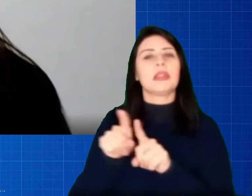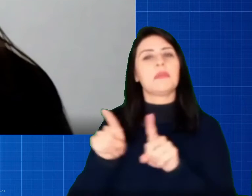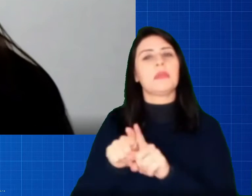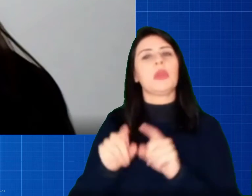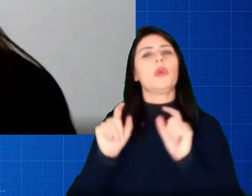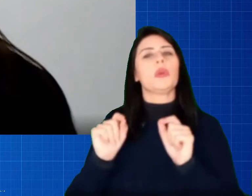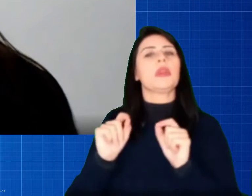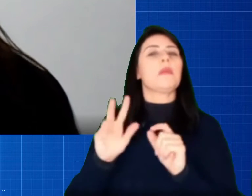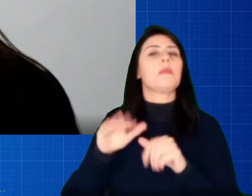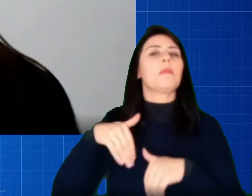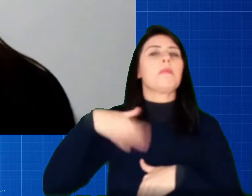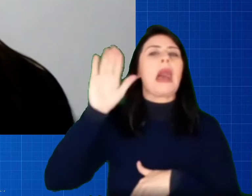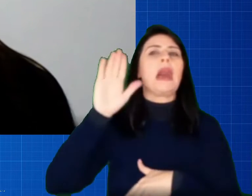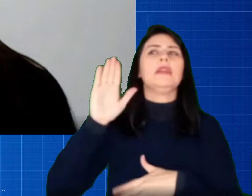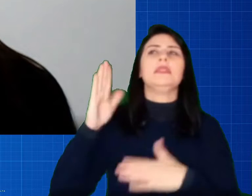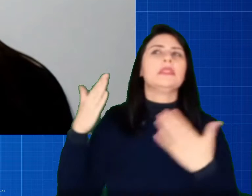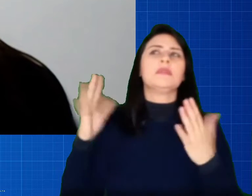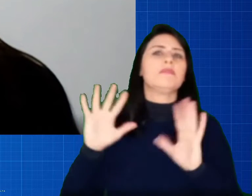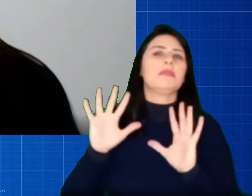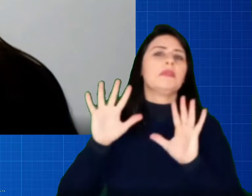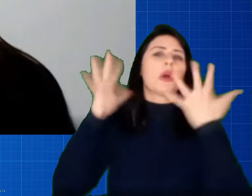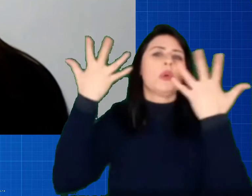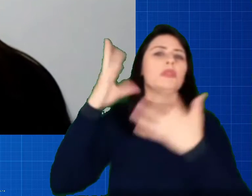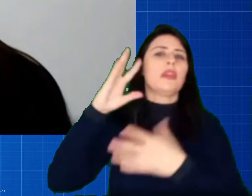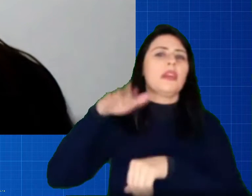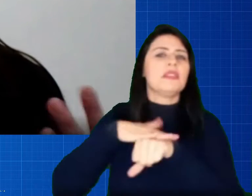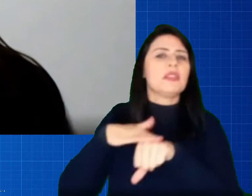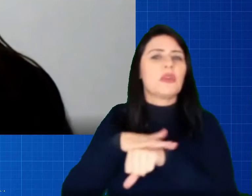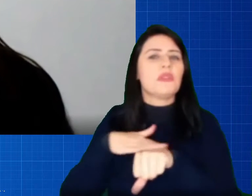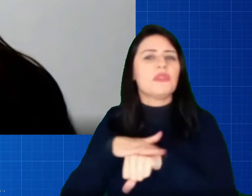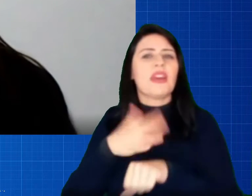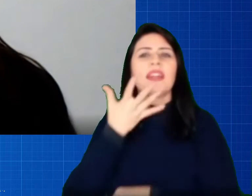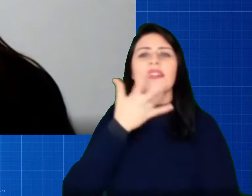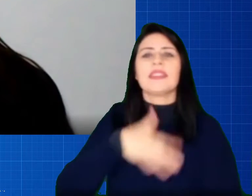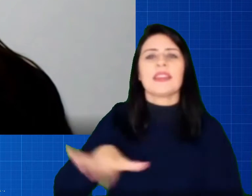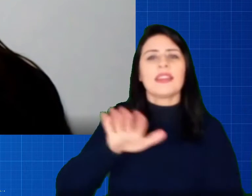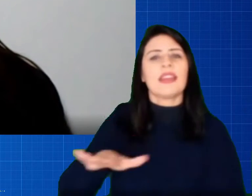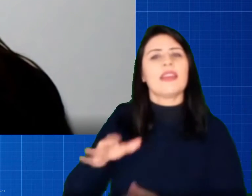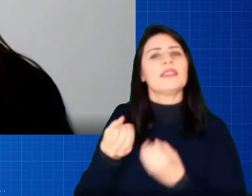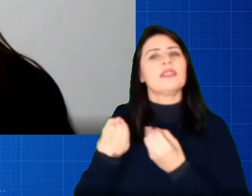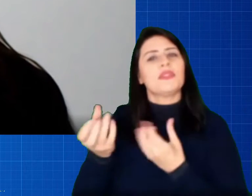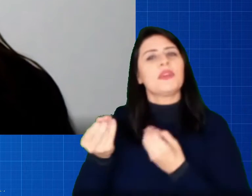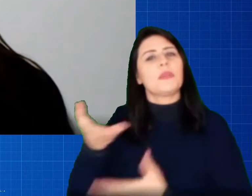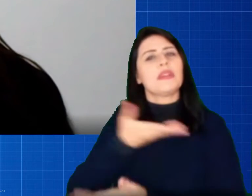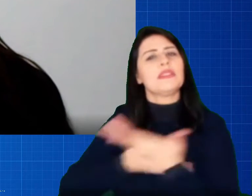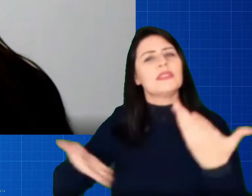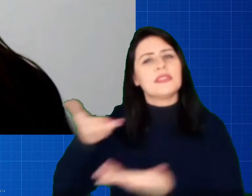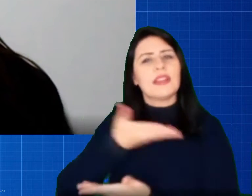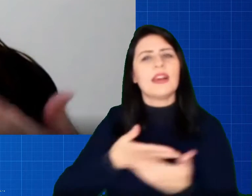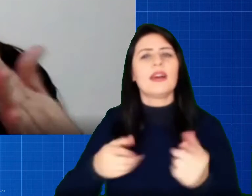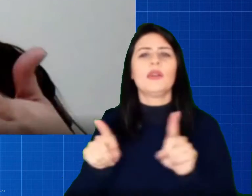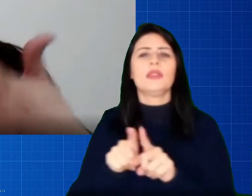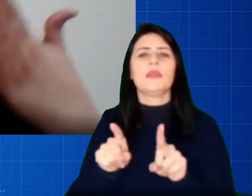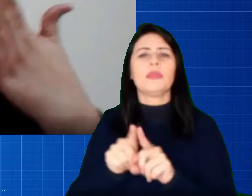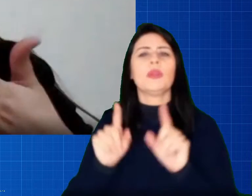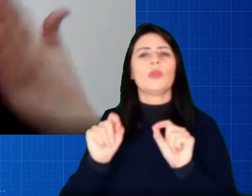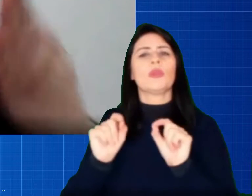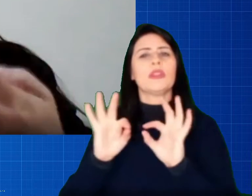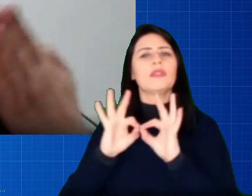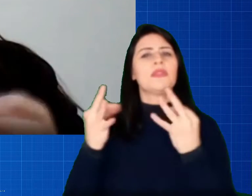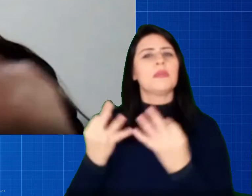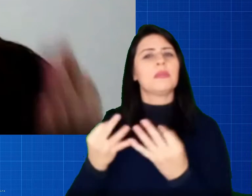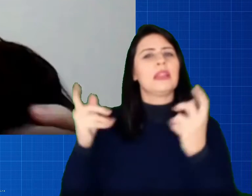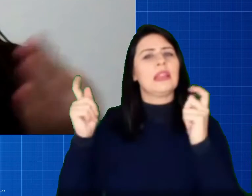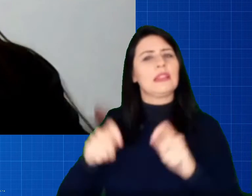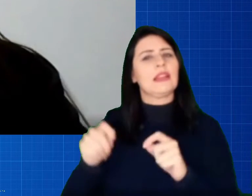que mais aparece para vocês, né, de conversa com essas crianças, de troca de informação e também, assim, o que os pais,